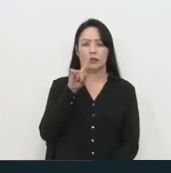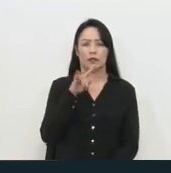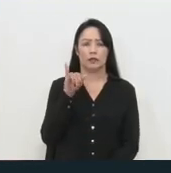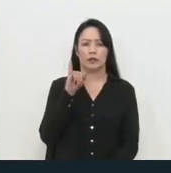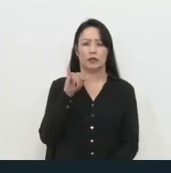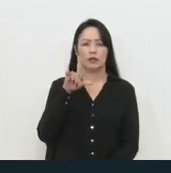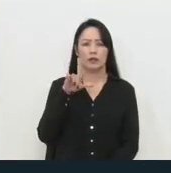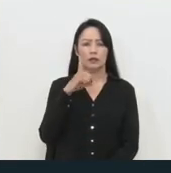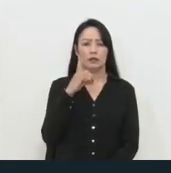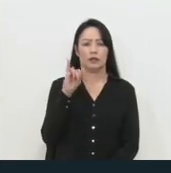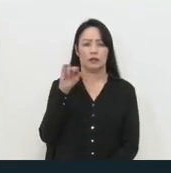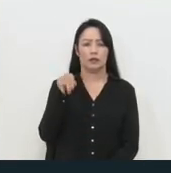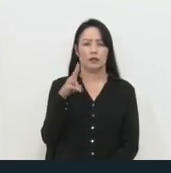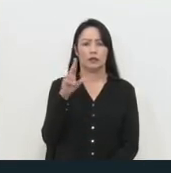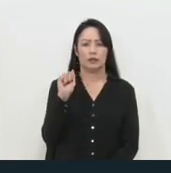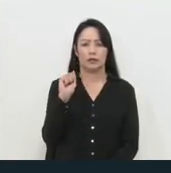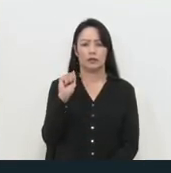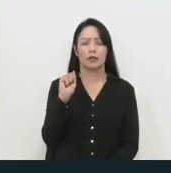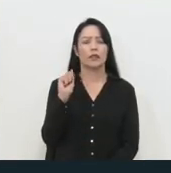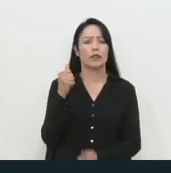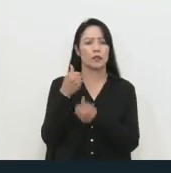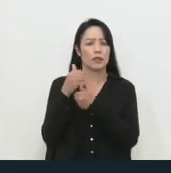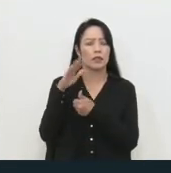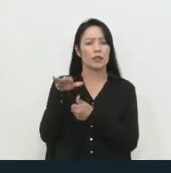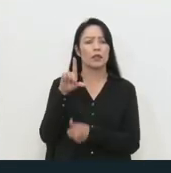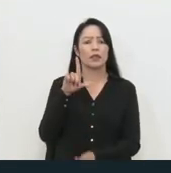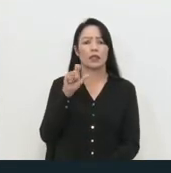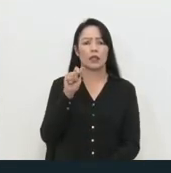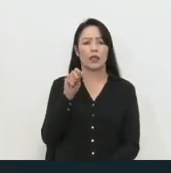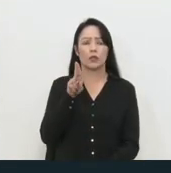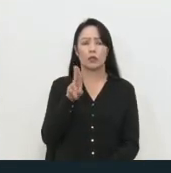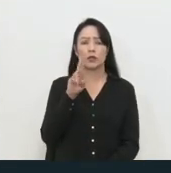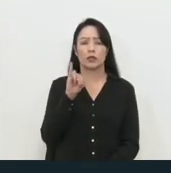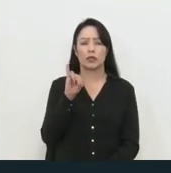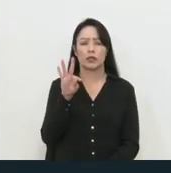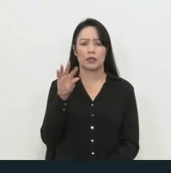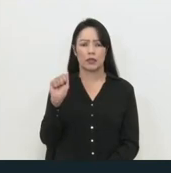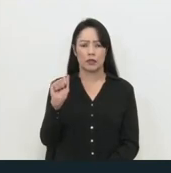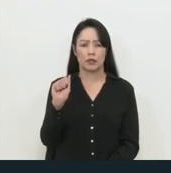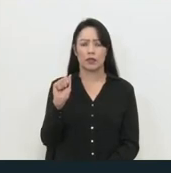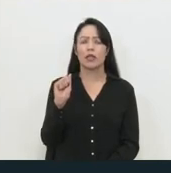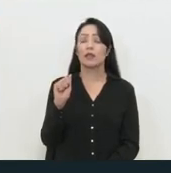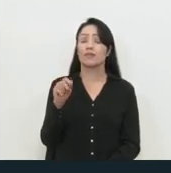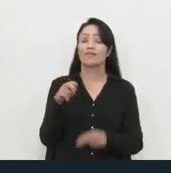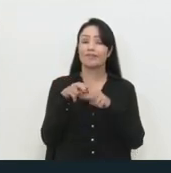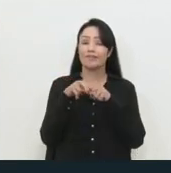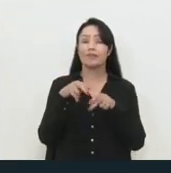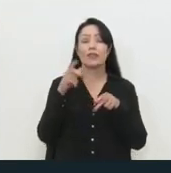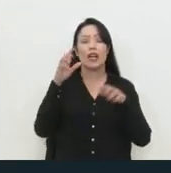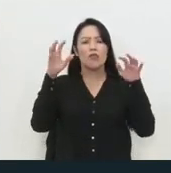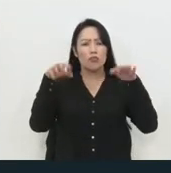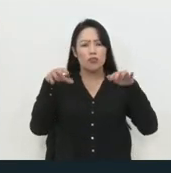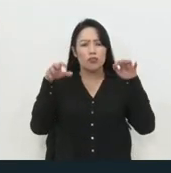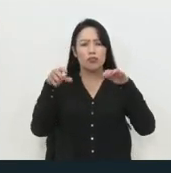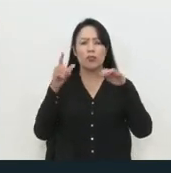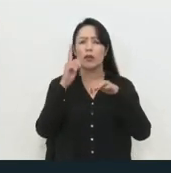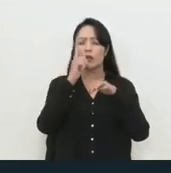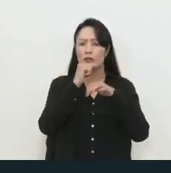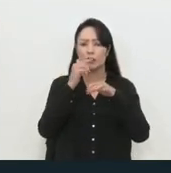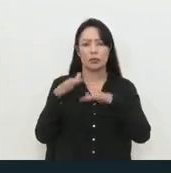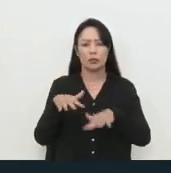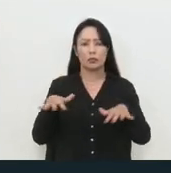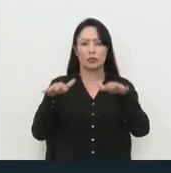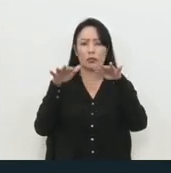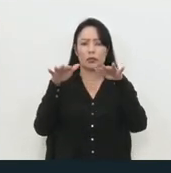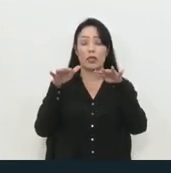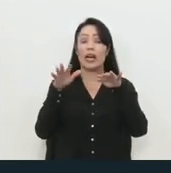no Guaraci lá no Jardim Laurita em função das enchentes que tá acontecendo mesmo sem chover